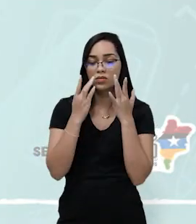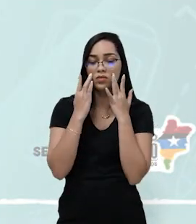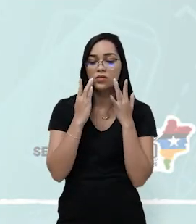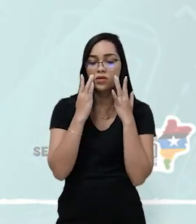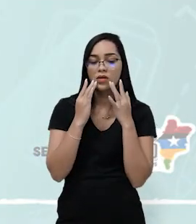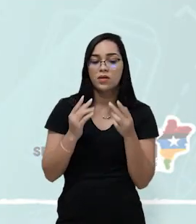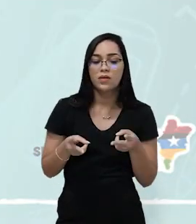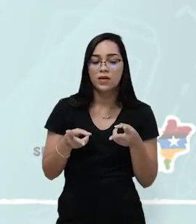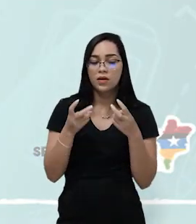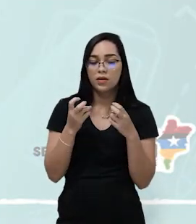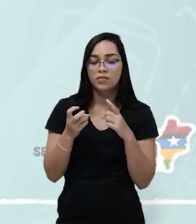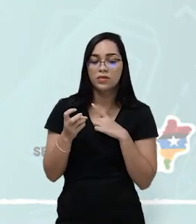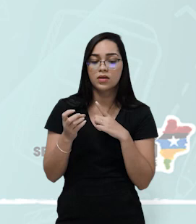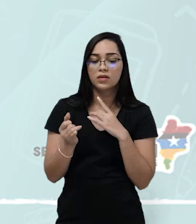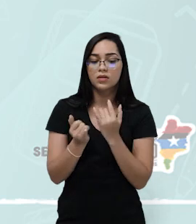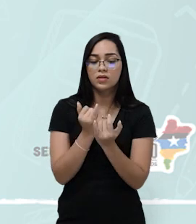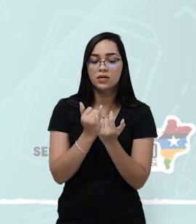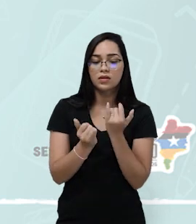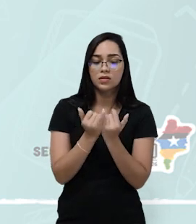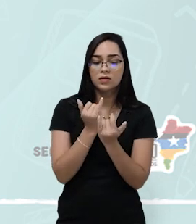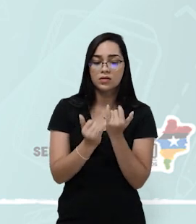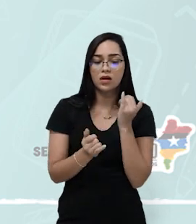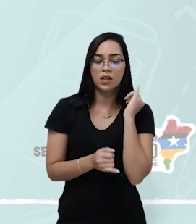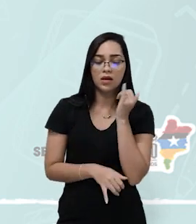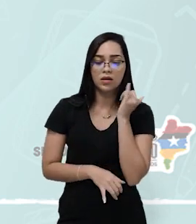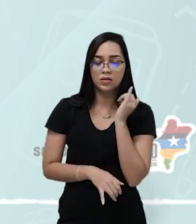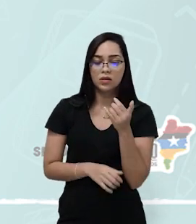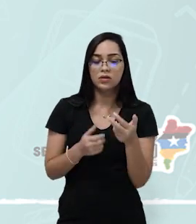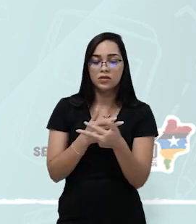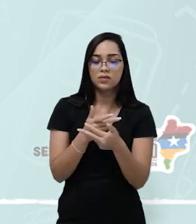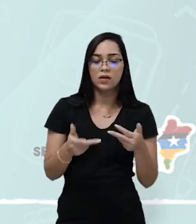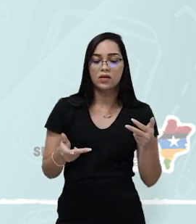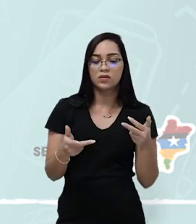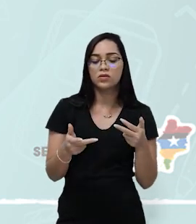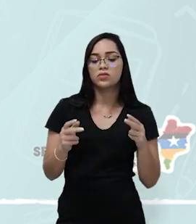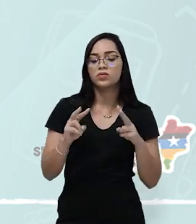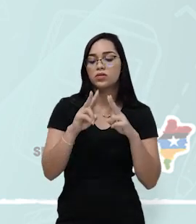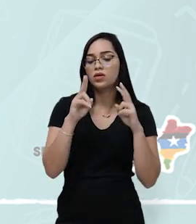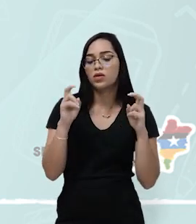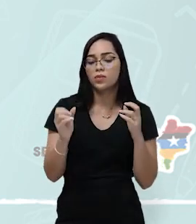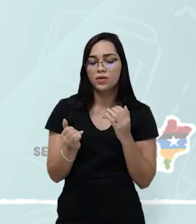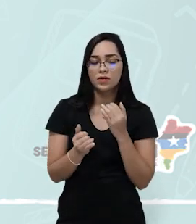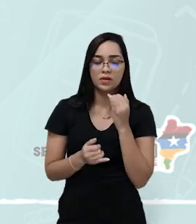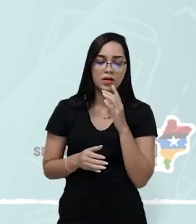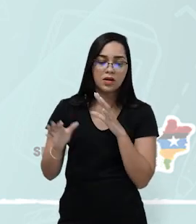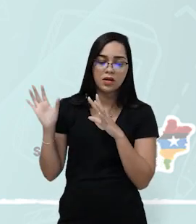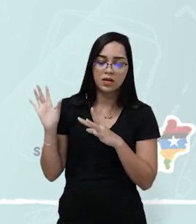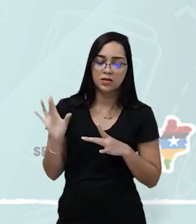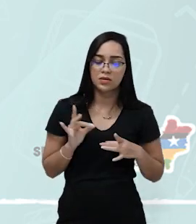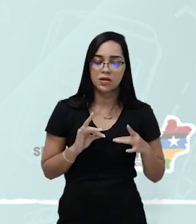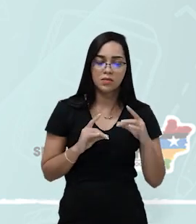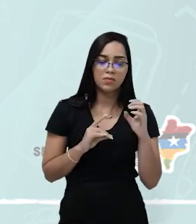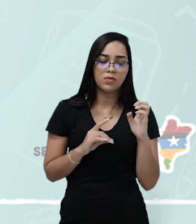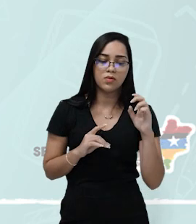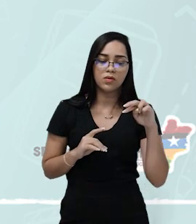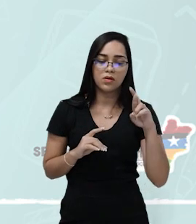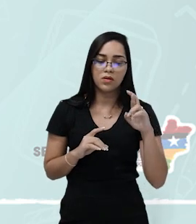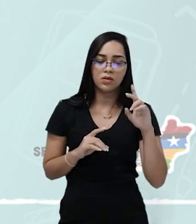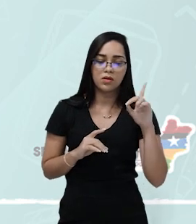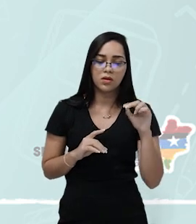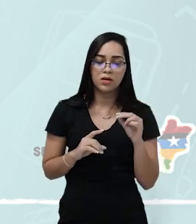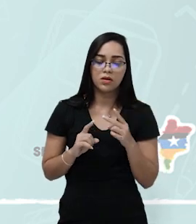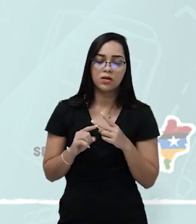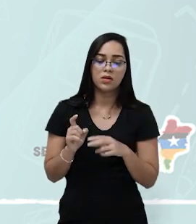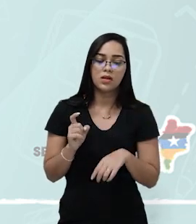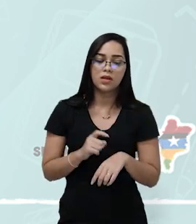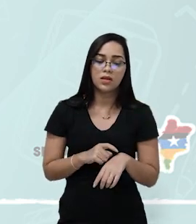texto dramatizado, tá, gente? Texto dramatizado, texto interpretado, texto teatral, percebemos que ele se assemelha ao